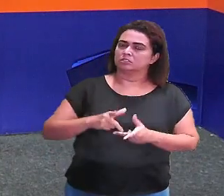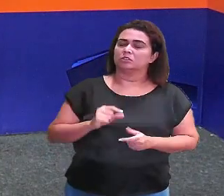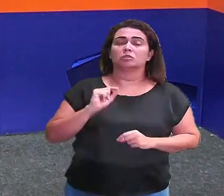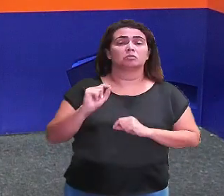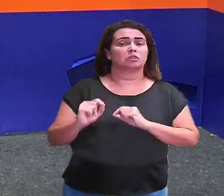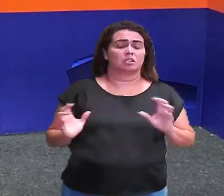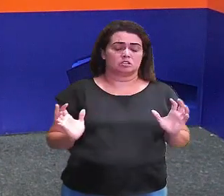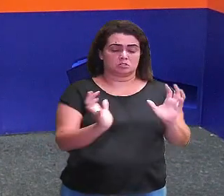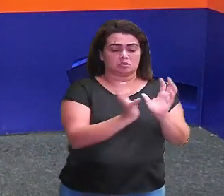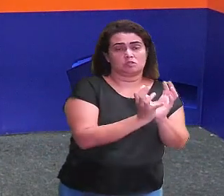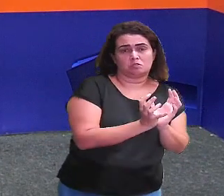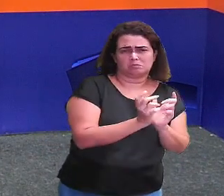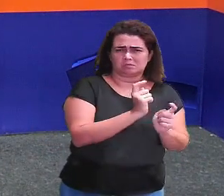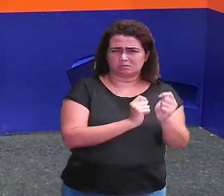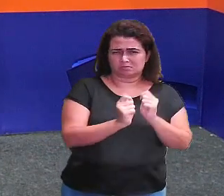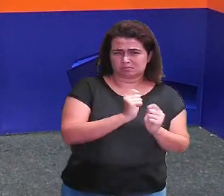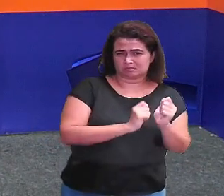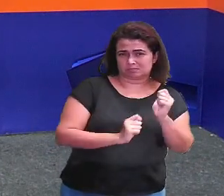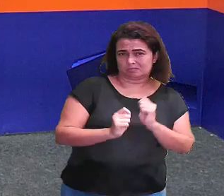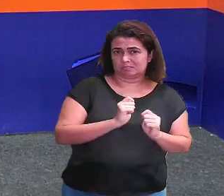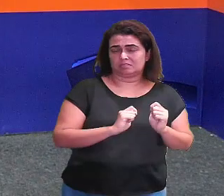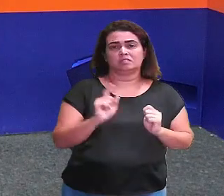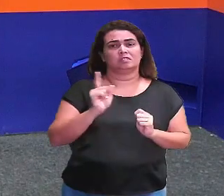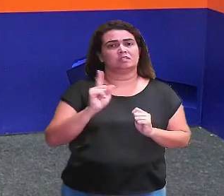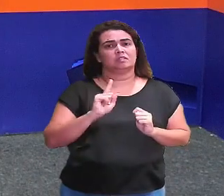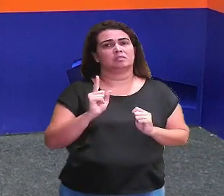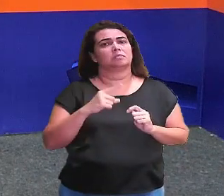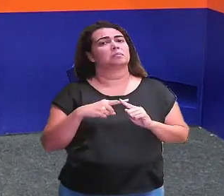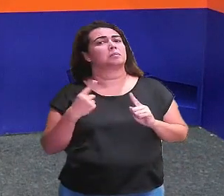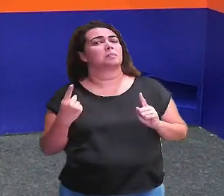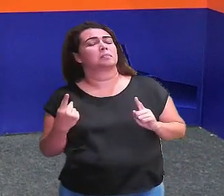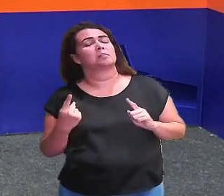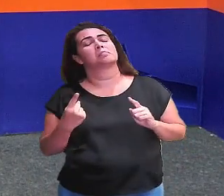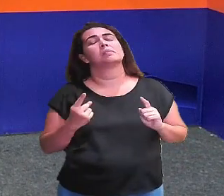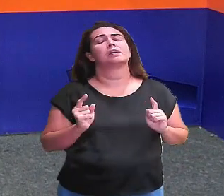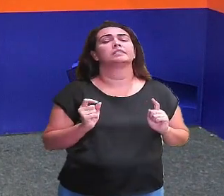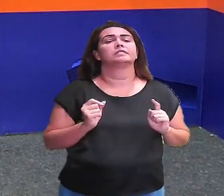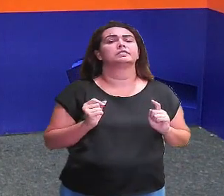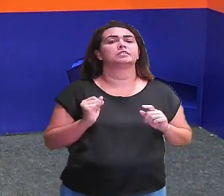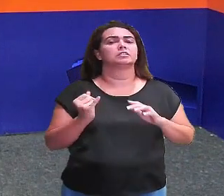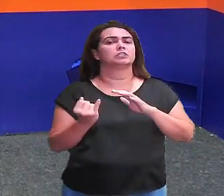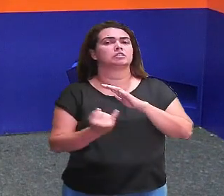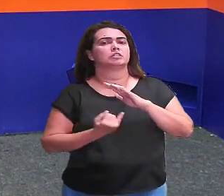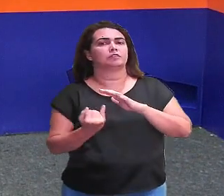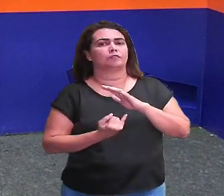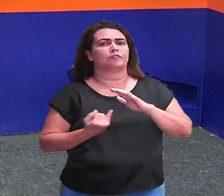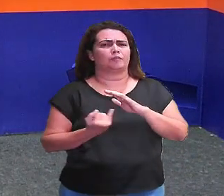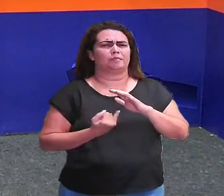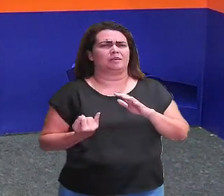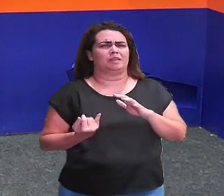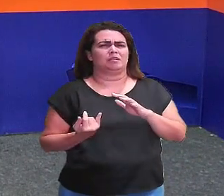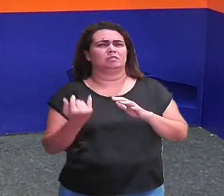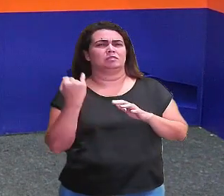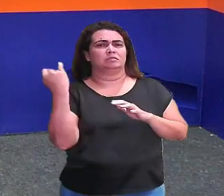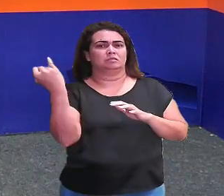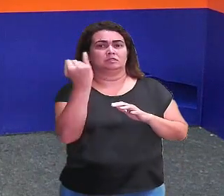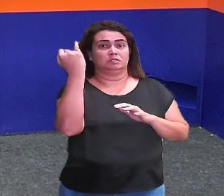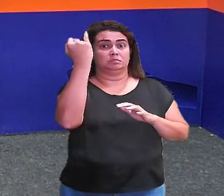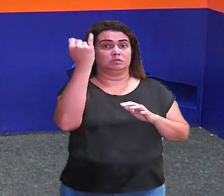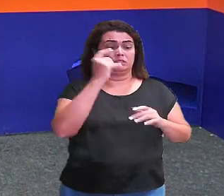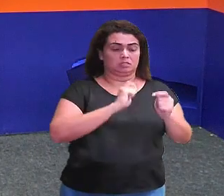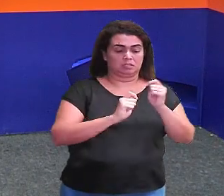bloco econômico, mas por essa associação informal, que é tão importante, foi tão importante para a economia, debater na